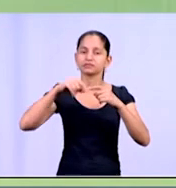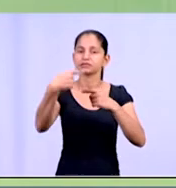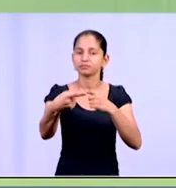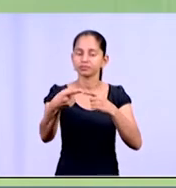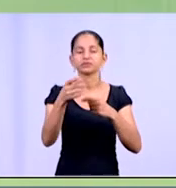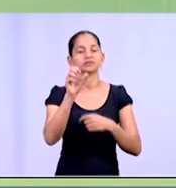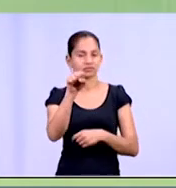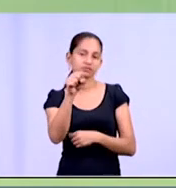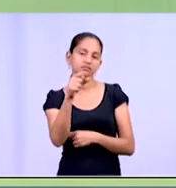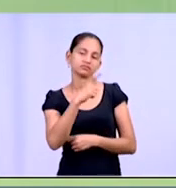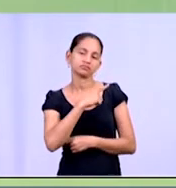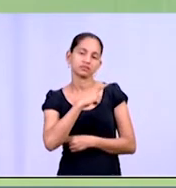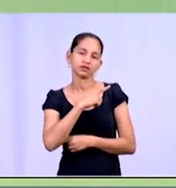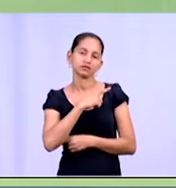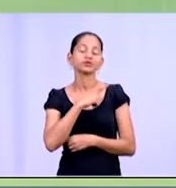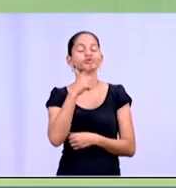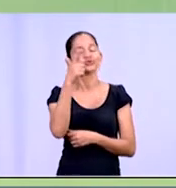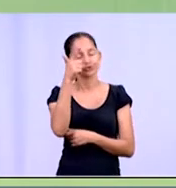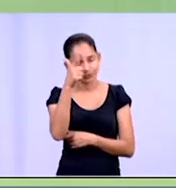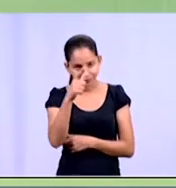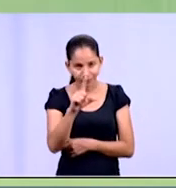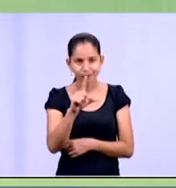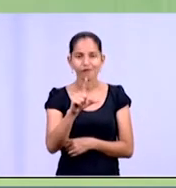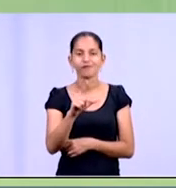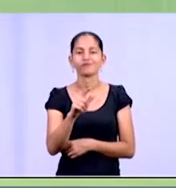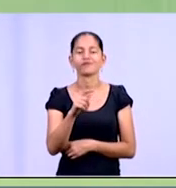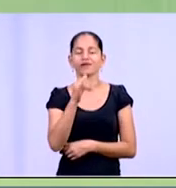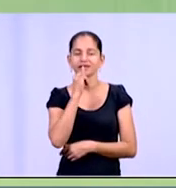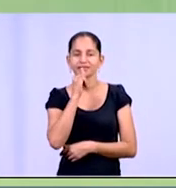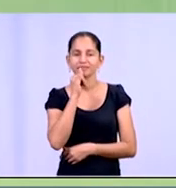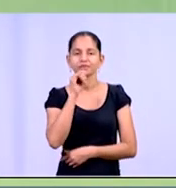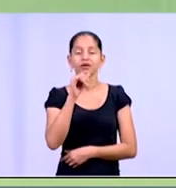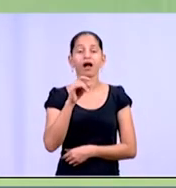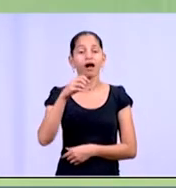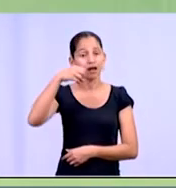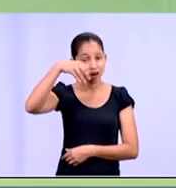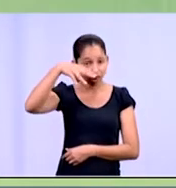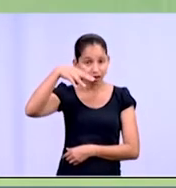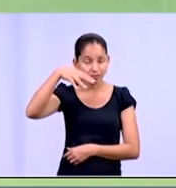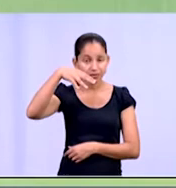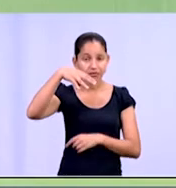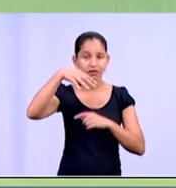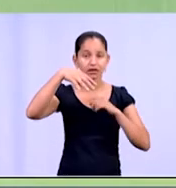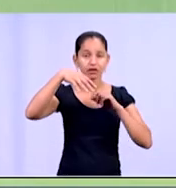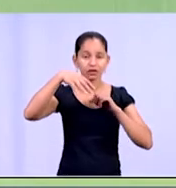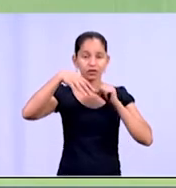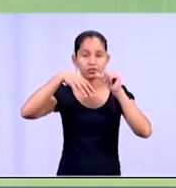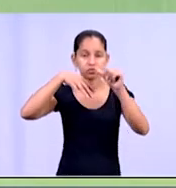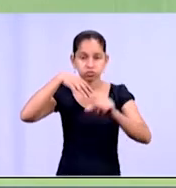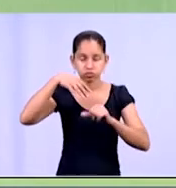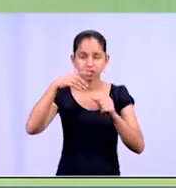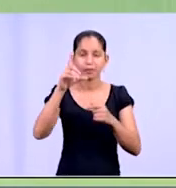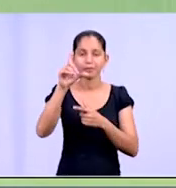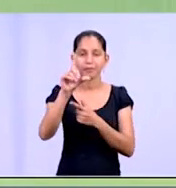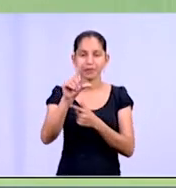nós temos outro divisor aí da computação. Nós tínhamos a lâmpada que foi transformada num objeto bem